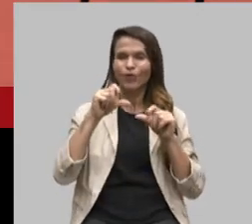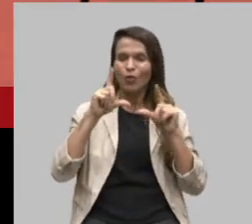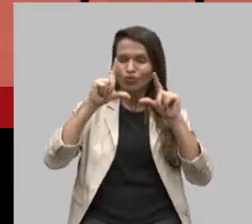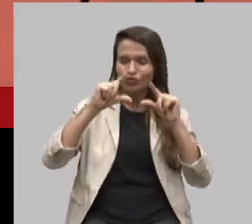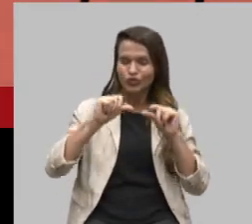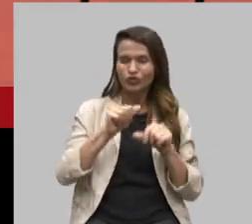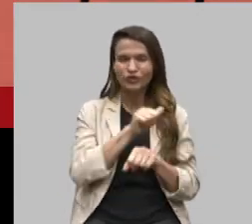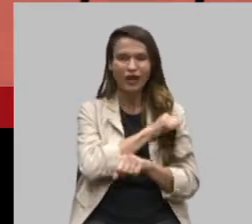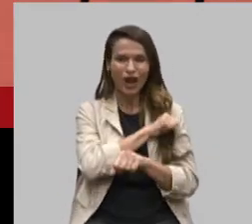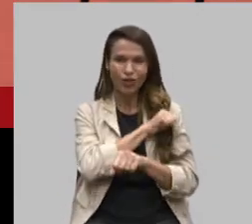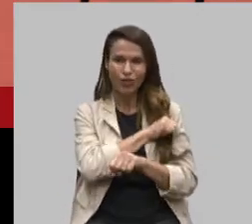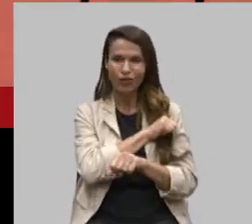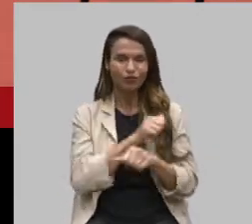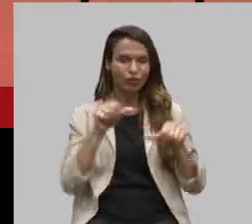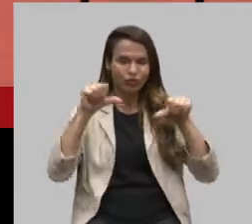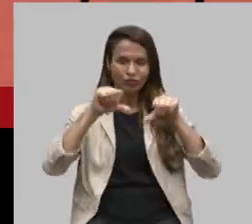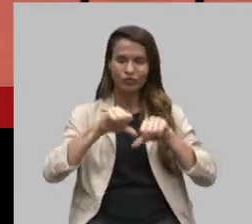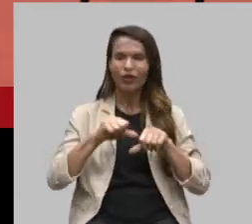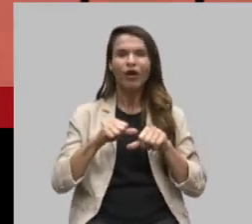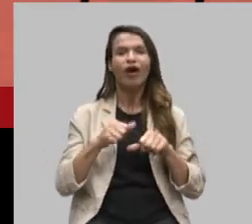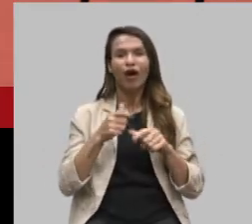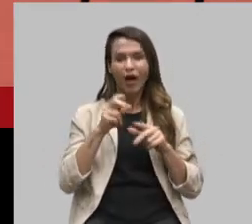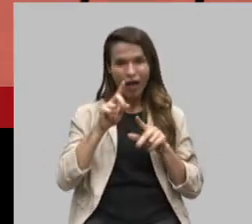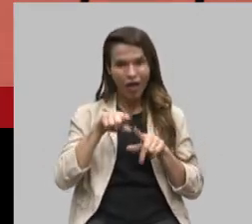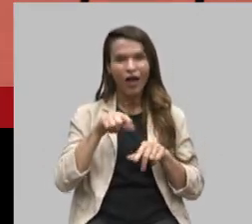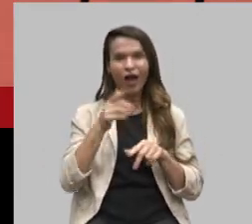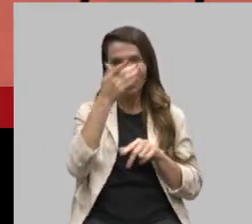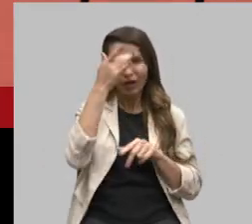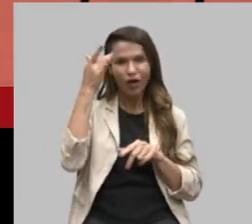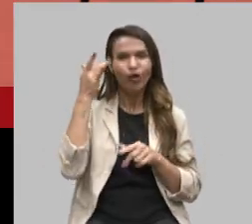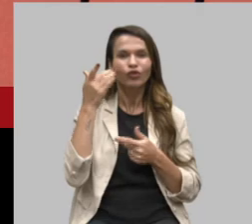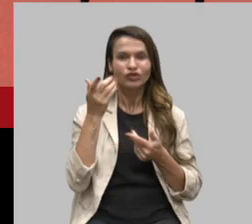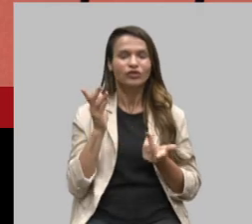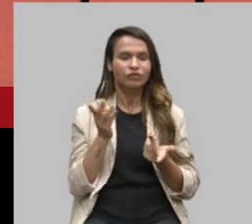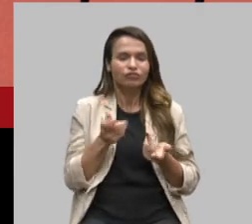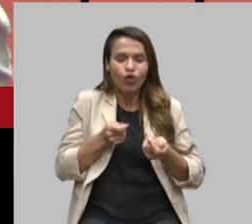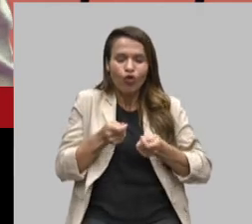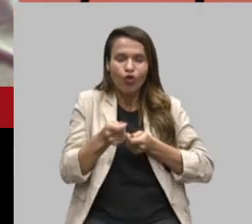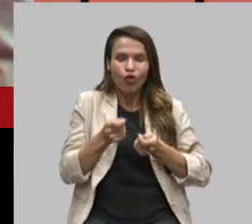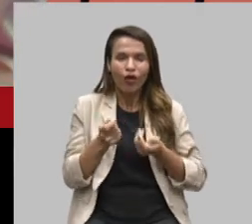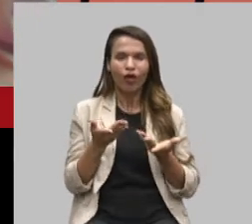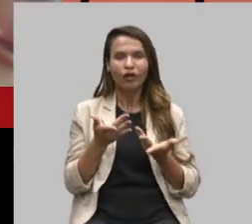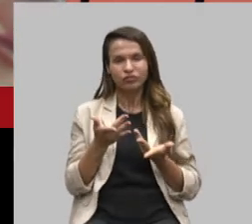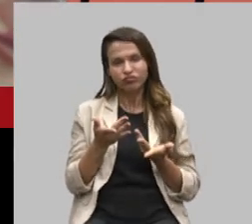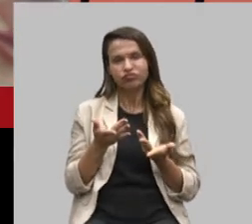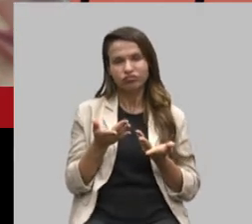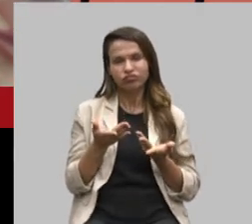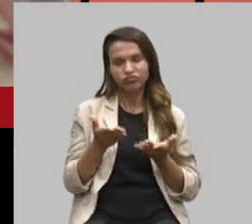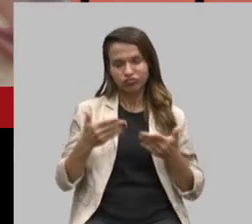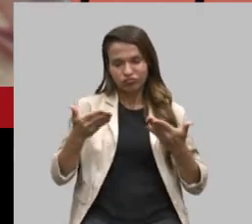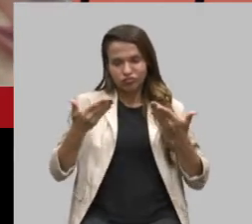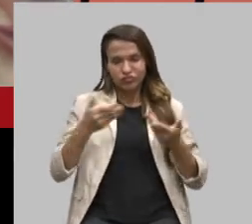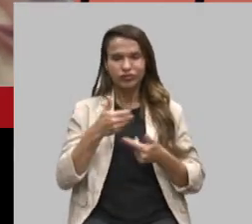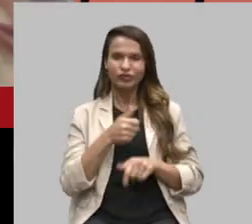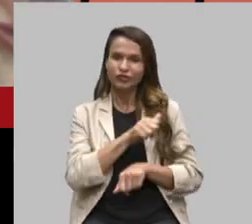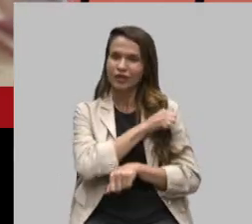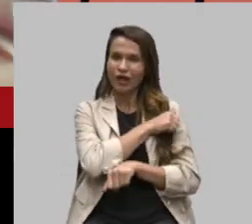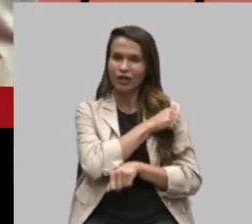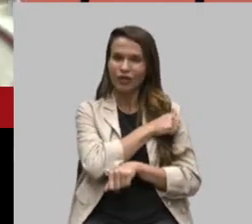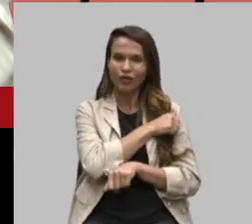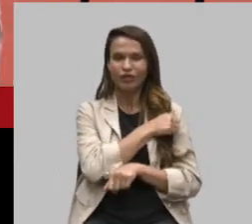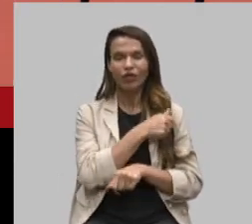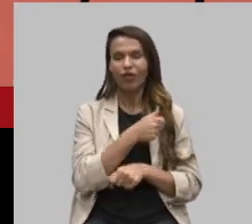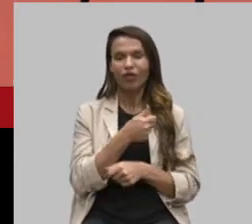toa a saúde mental que o comanda o ânimo do Estudante como alguns colegas Já disseram não adianta a gente falar em melhorias